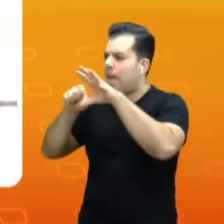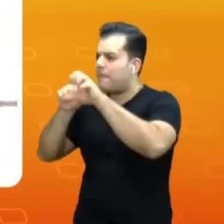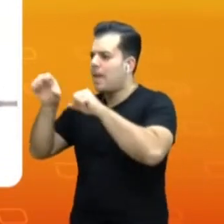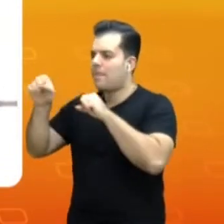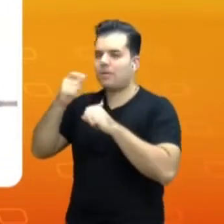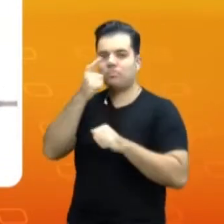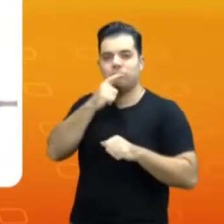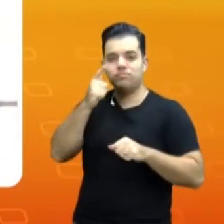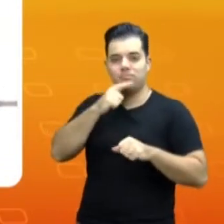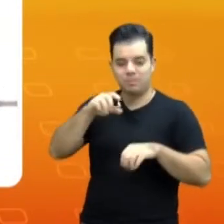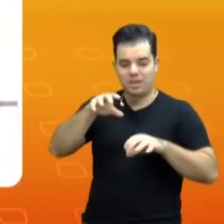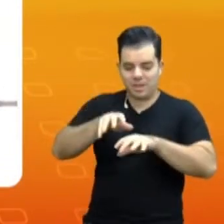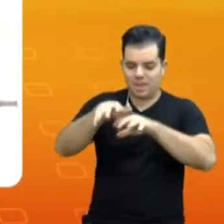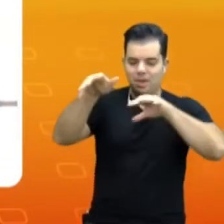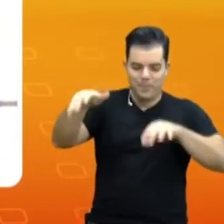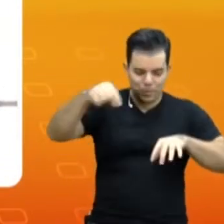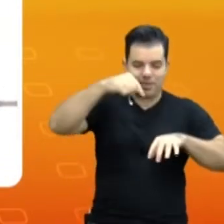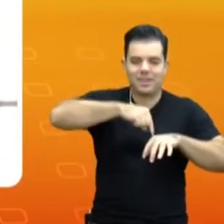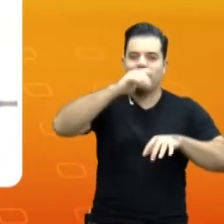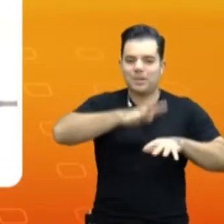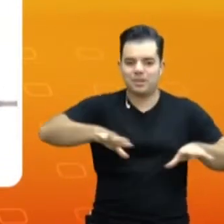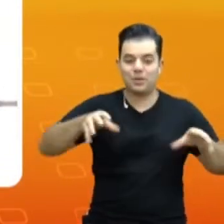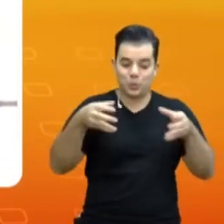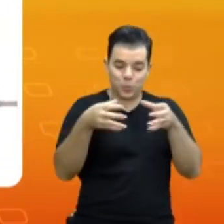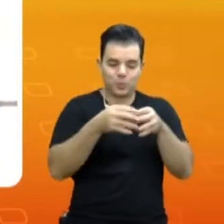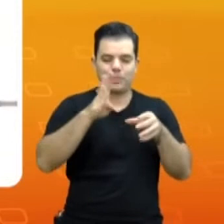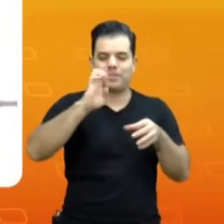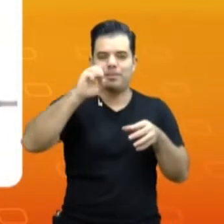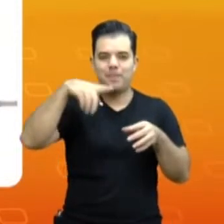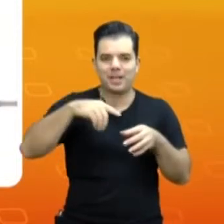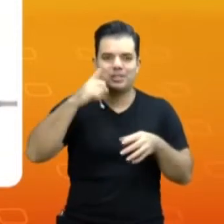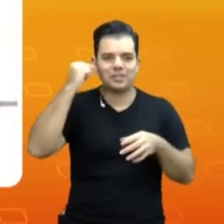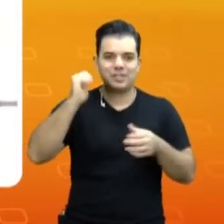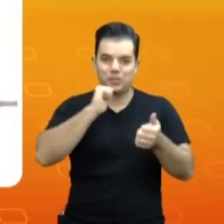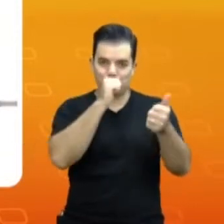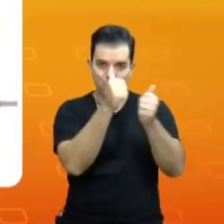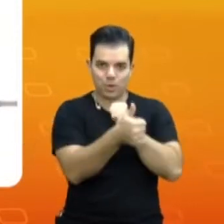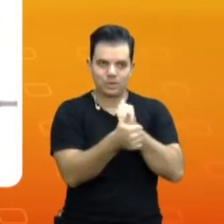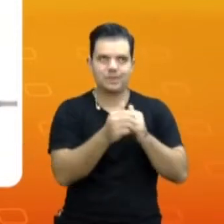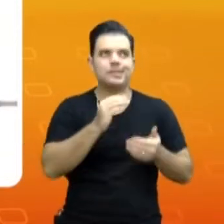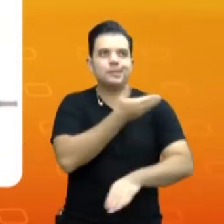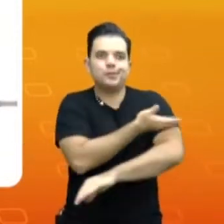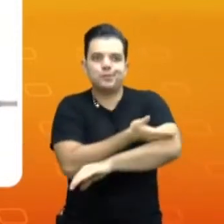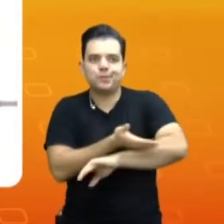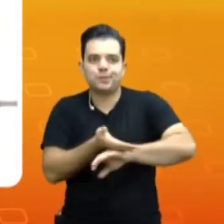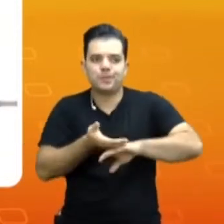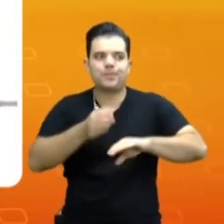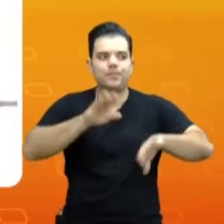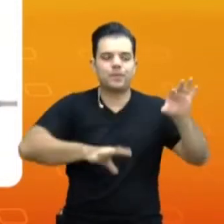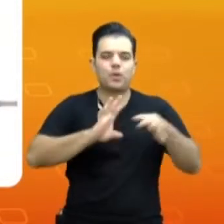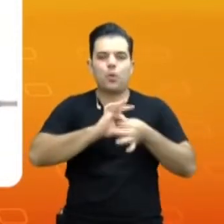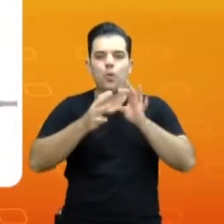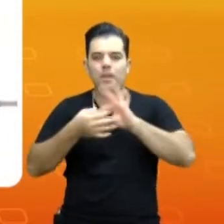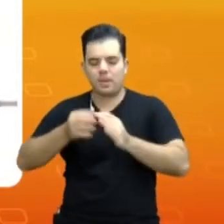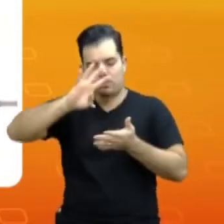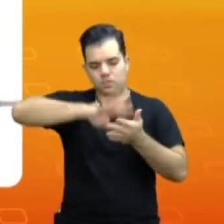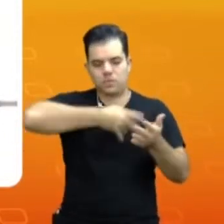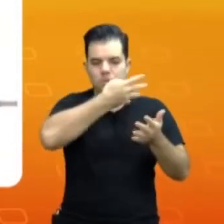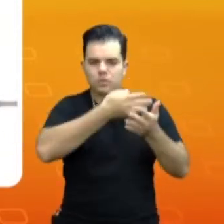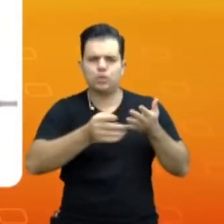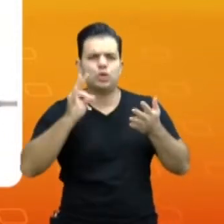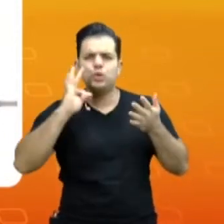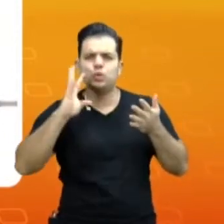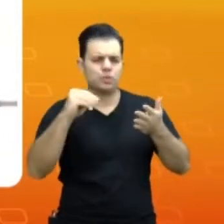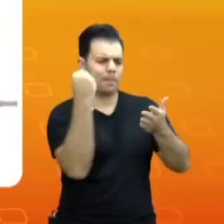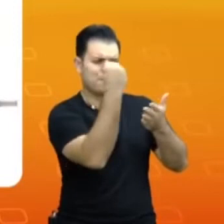Então, o Band Esportes montou um grupo de trabalho onde, para quem não está acostumado com a Olimpíada, a gente recebe um cronograma da OBS com todos